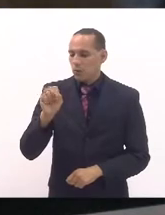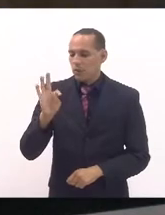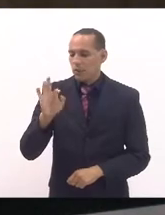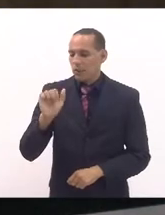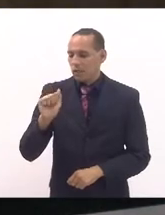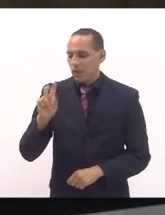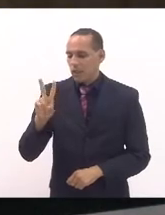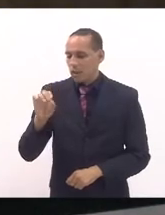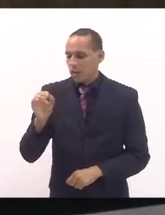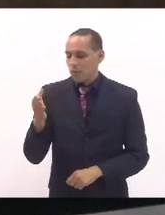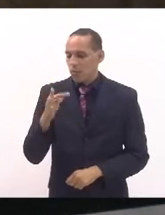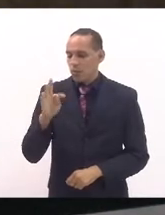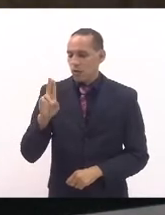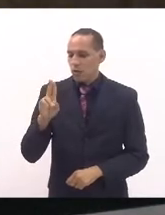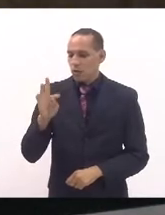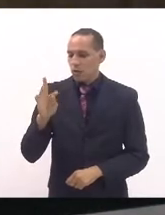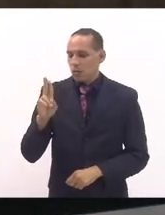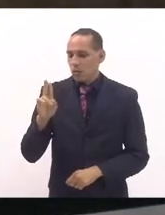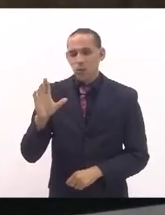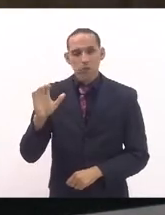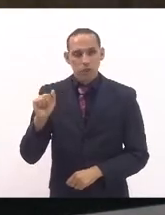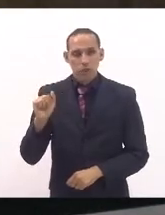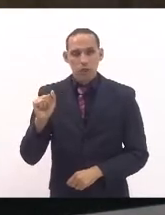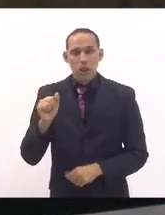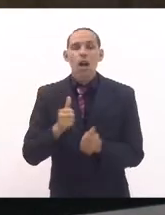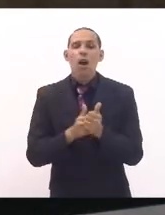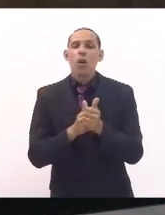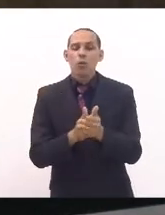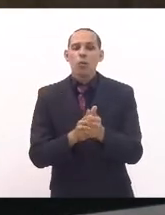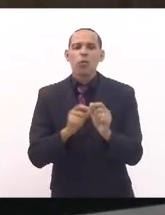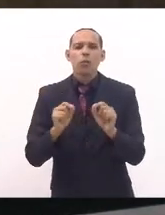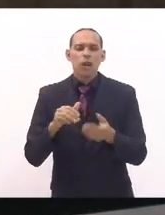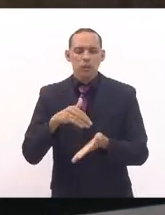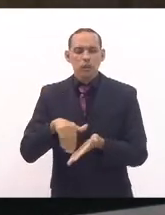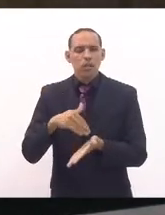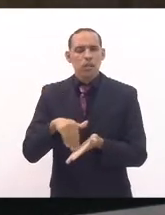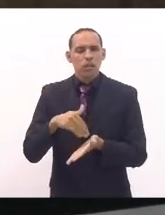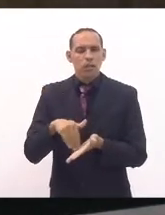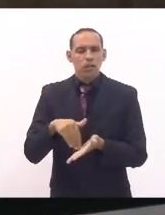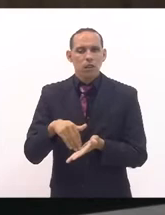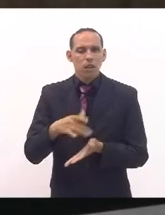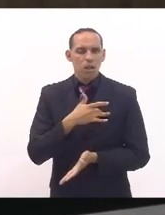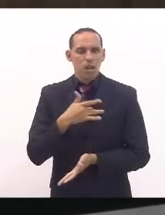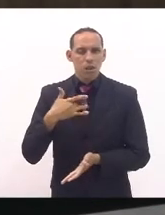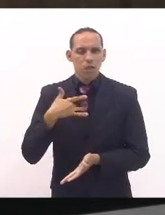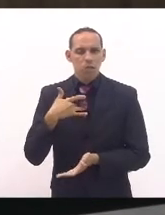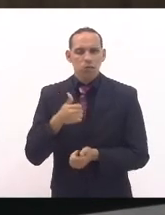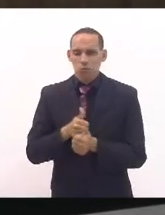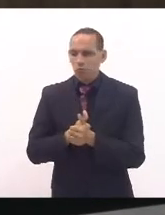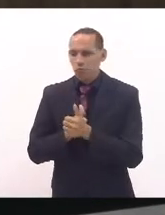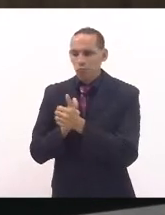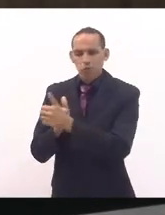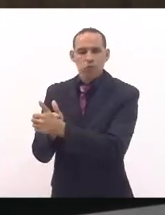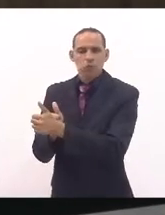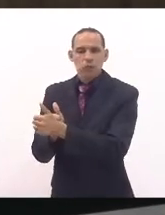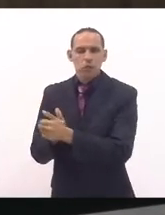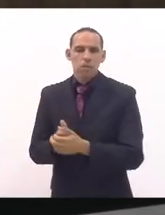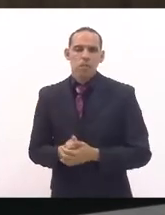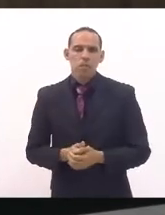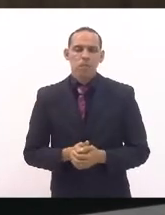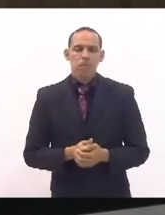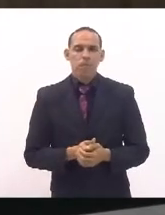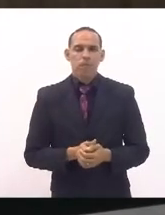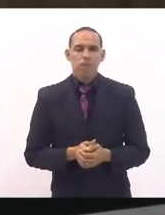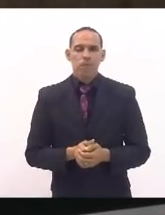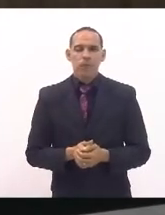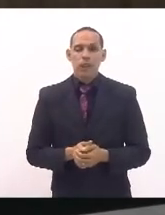Tutuca, que está acompanhando o secretário de Saúde em